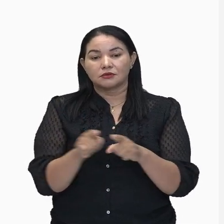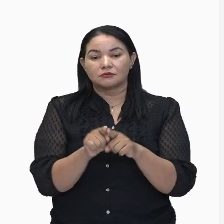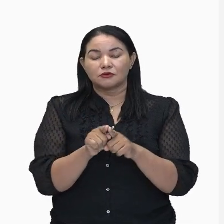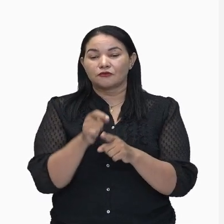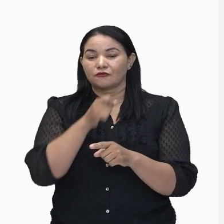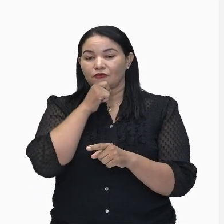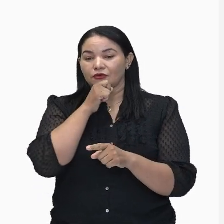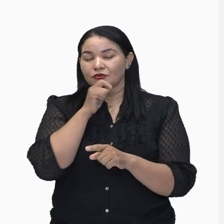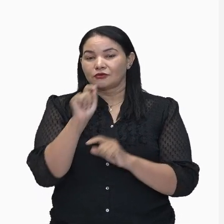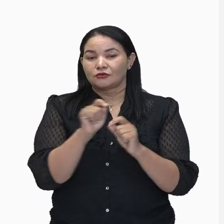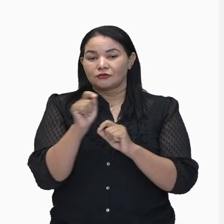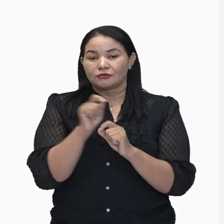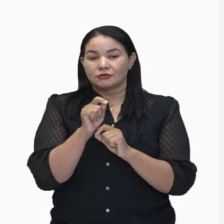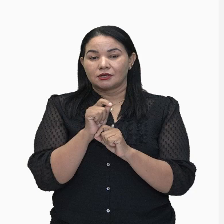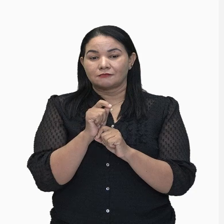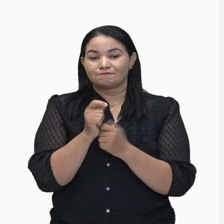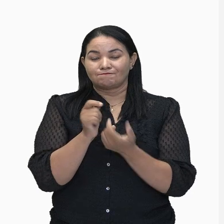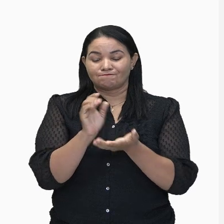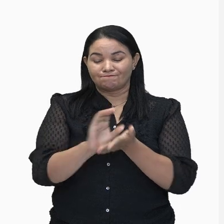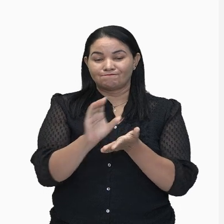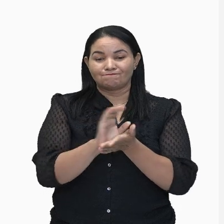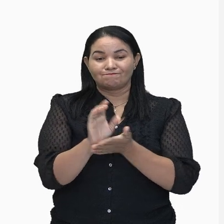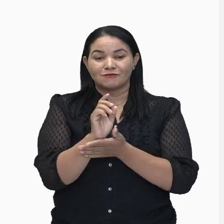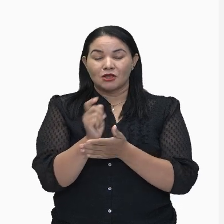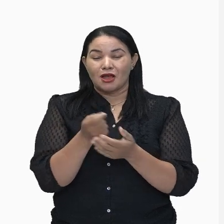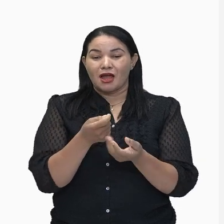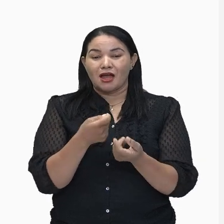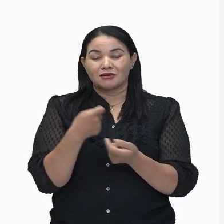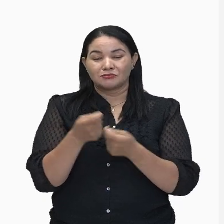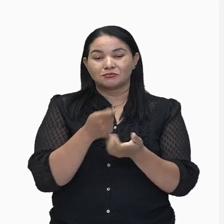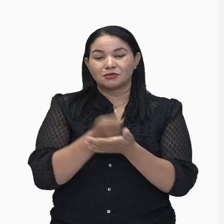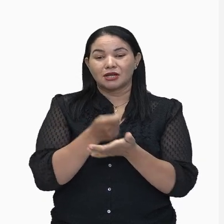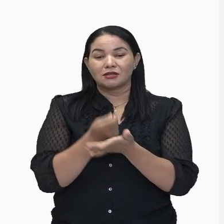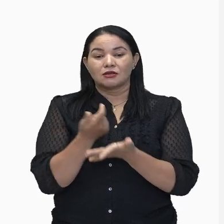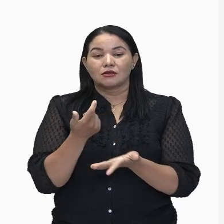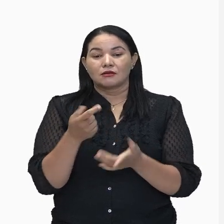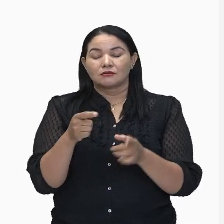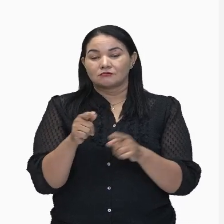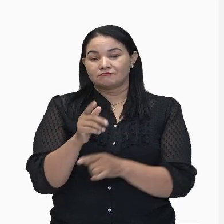gente, o aumento dos gastos na previdência social de